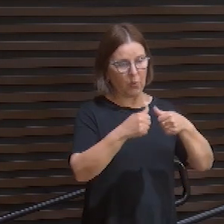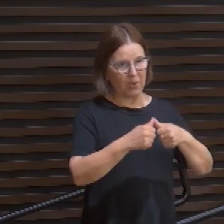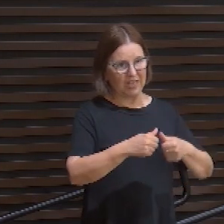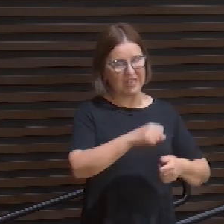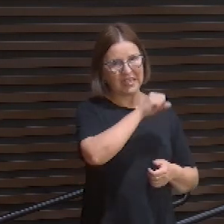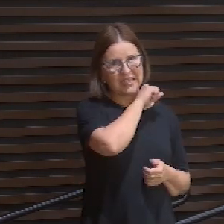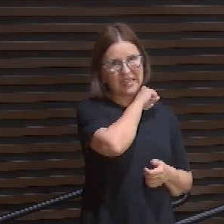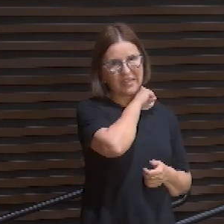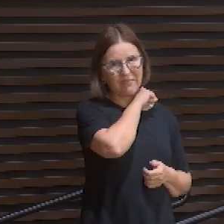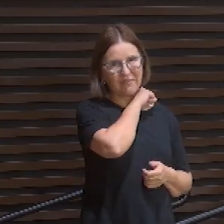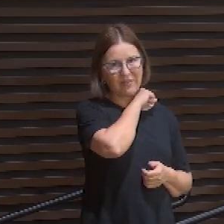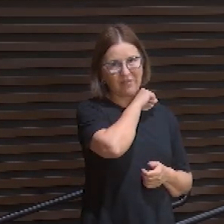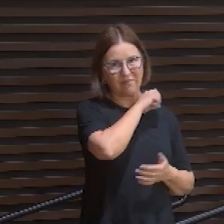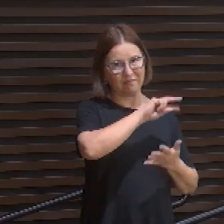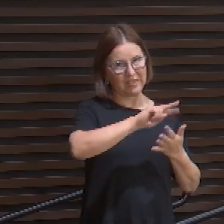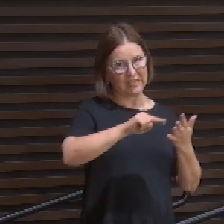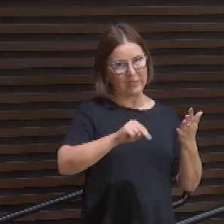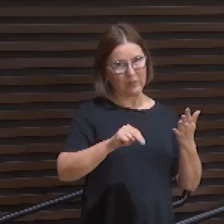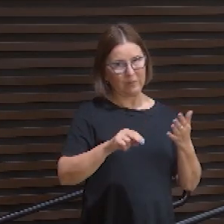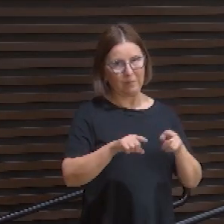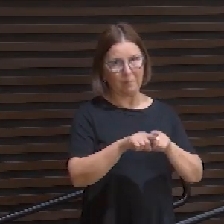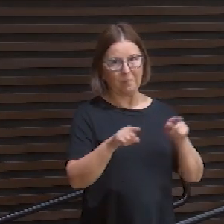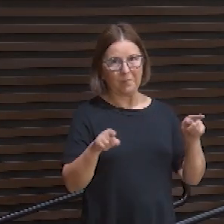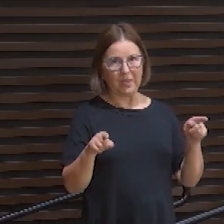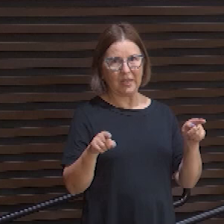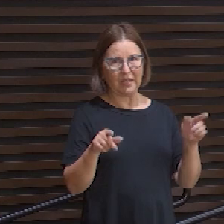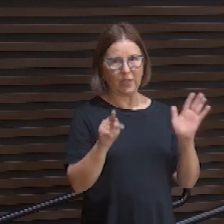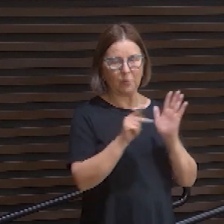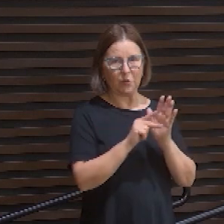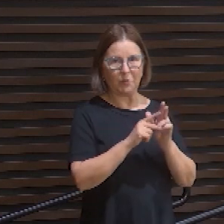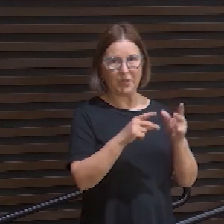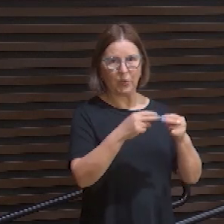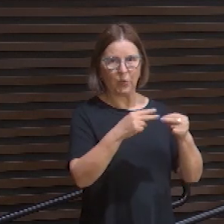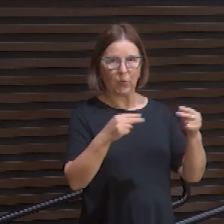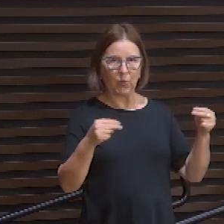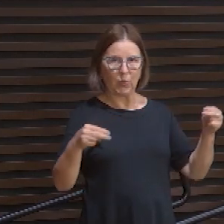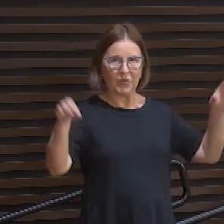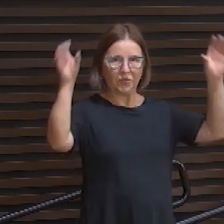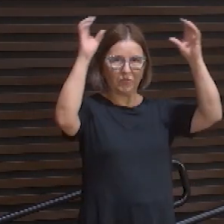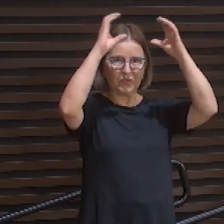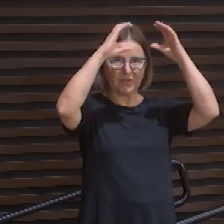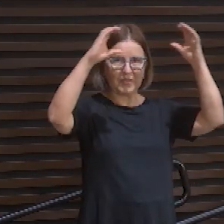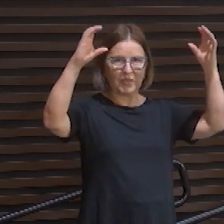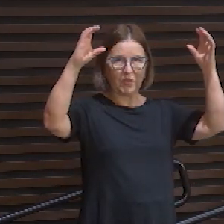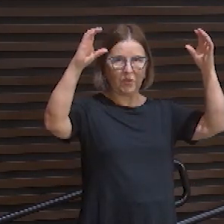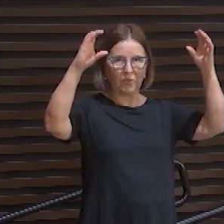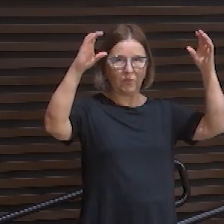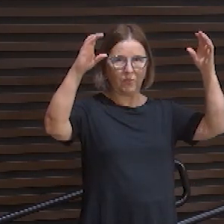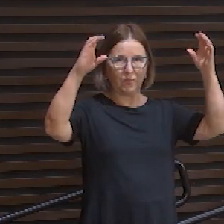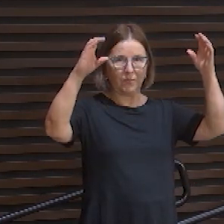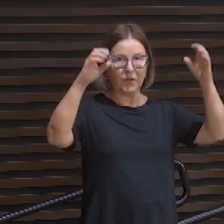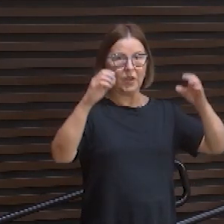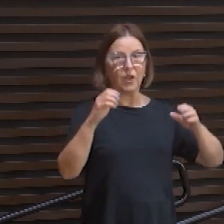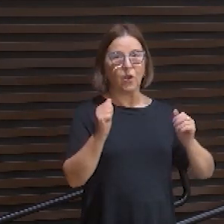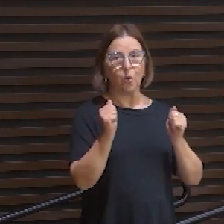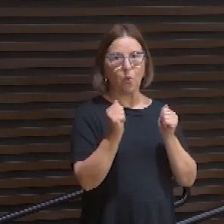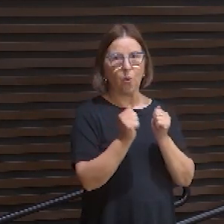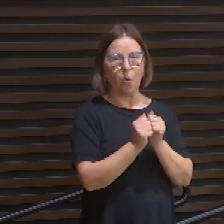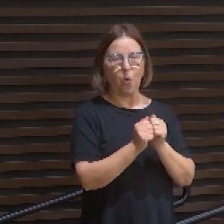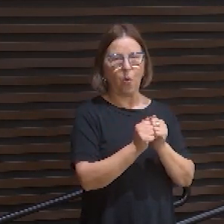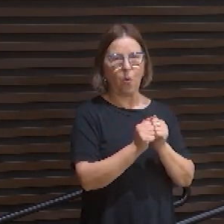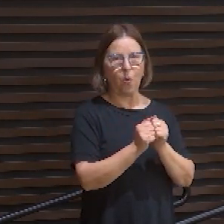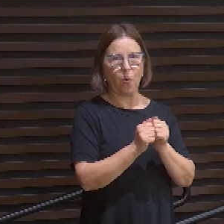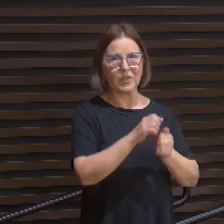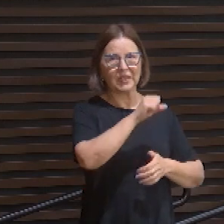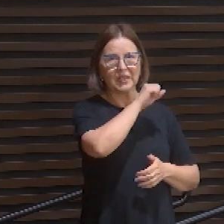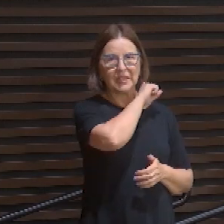sacrifícios, mas as próprias coisas celestiais com sacrifícios